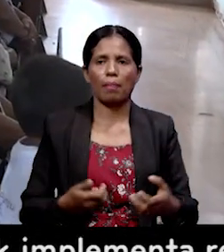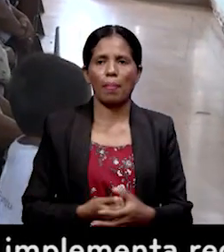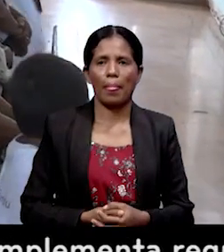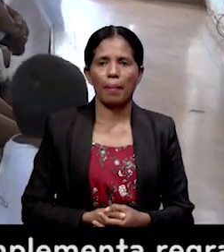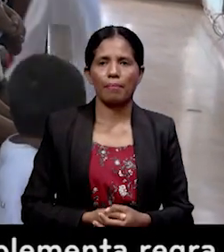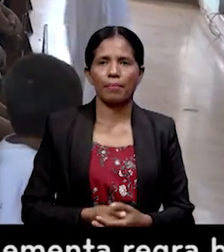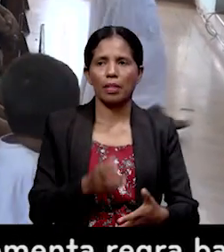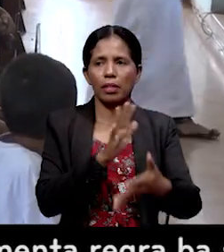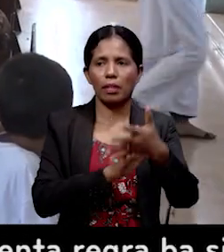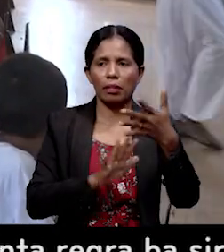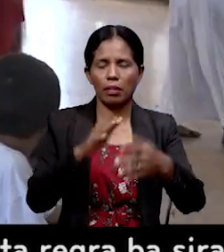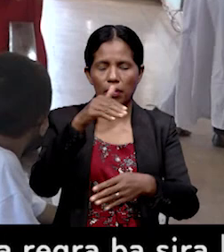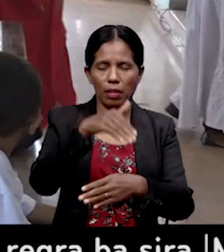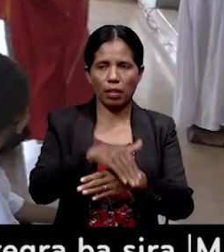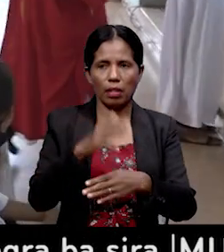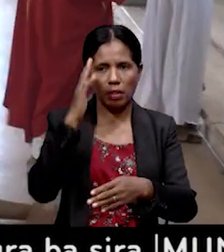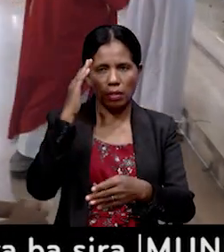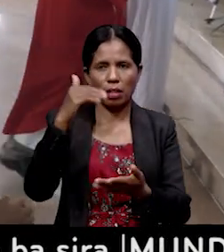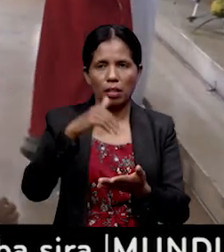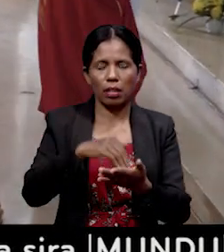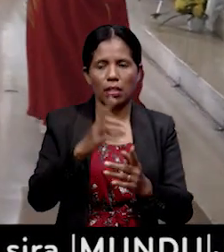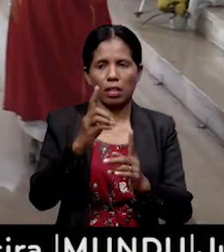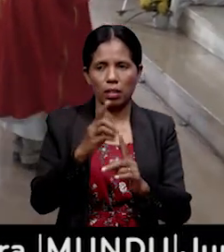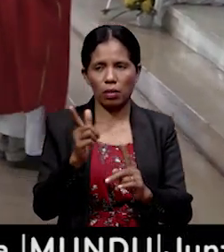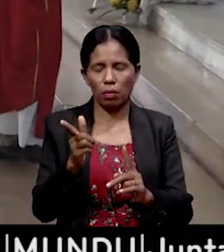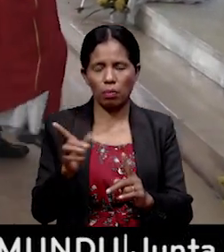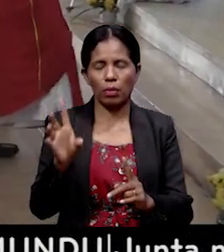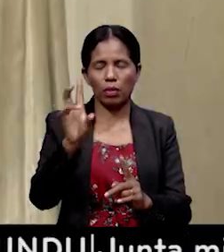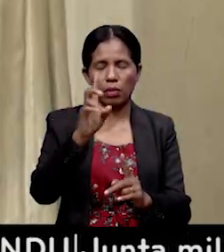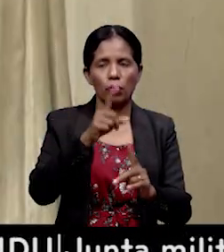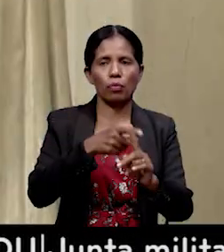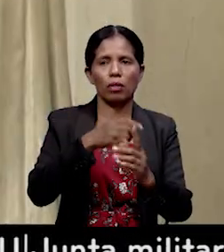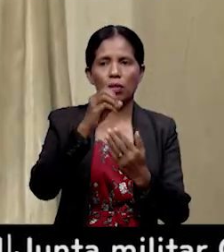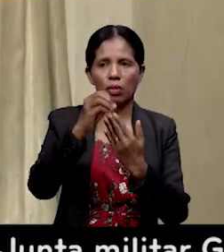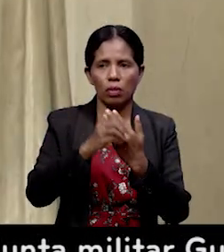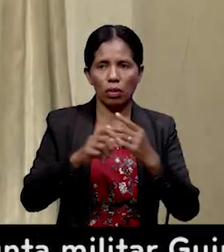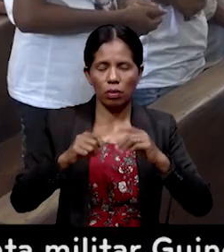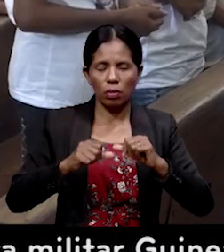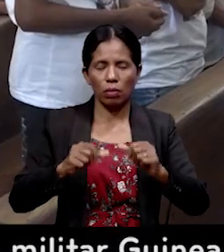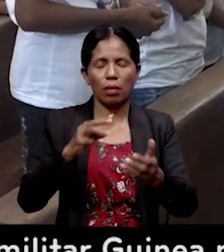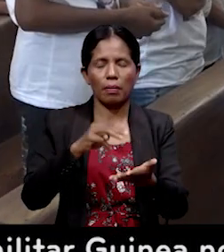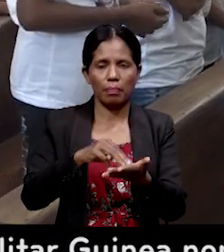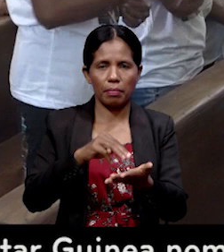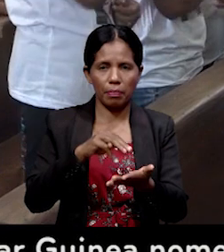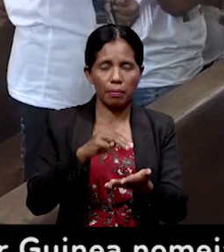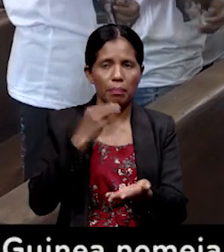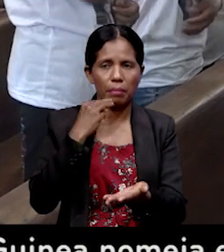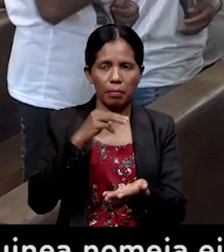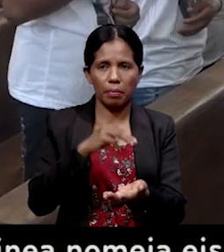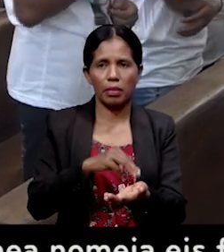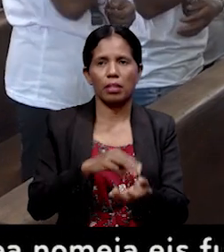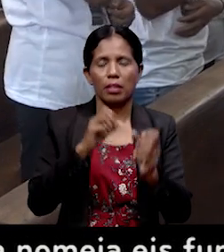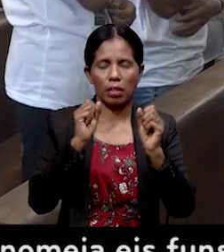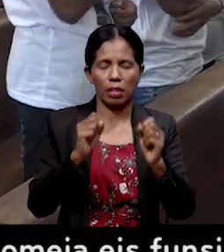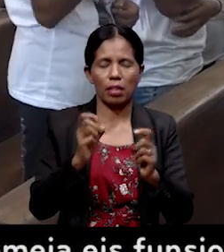A Fuen celebra calan reflexão e a loron ruanulu recendito fulano outubro, continua a missa e a loron ruanulu recendualu fulano